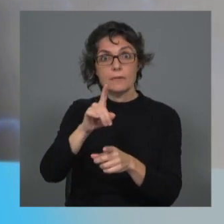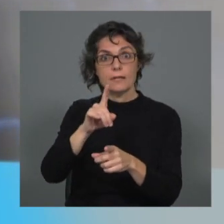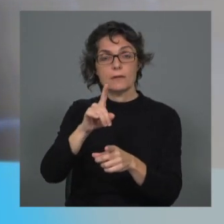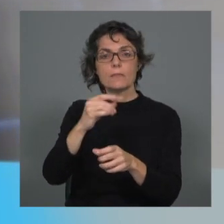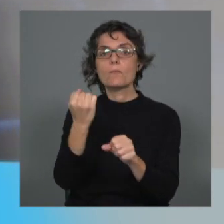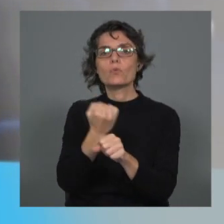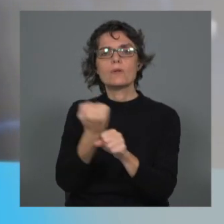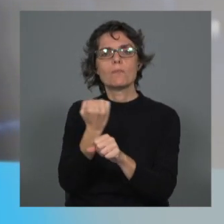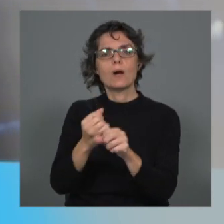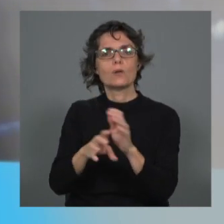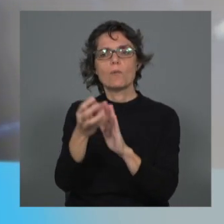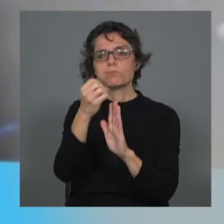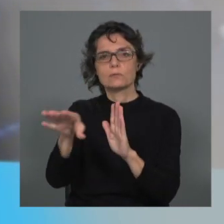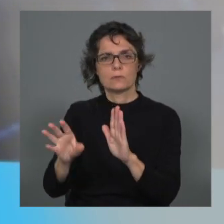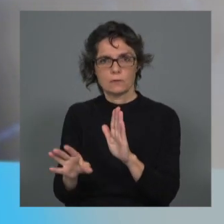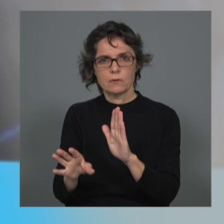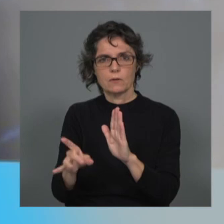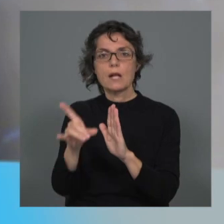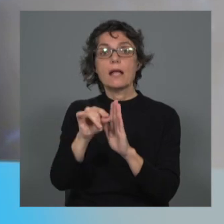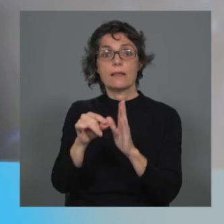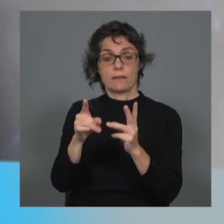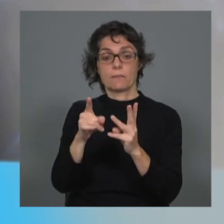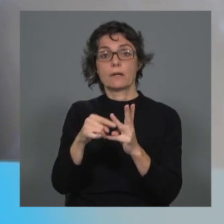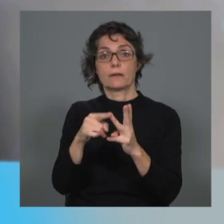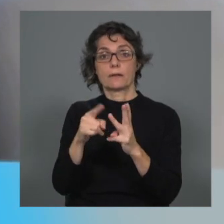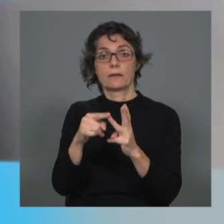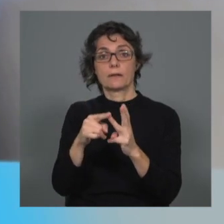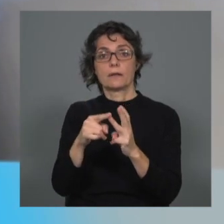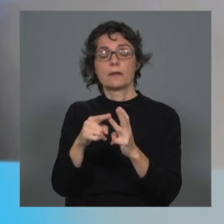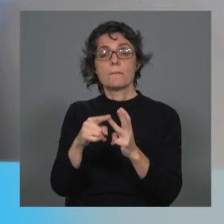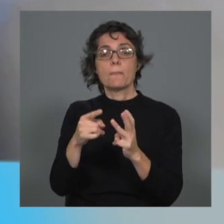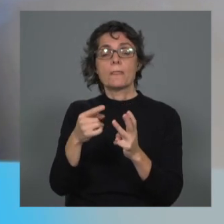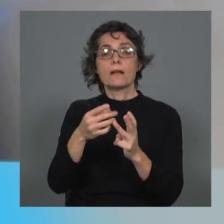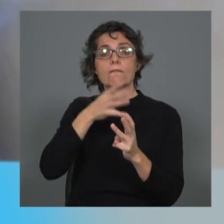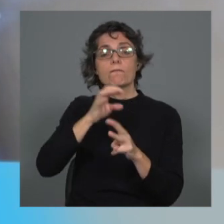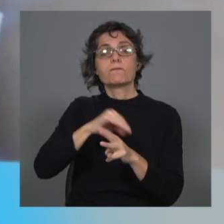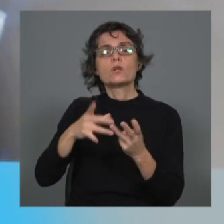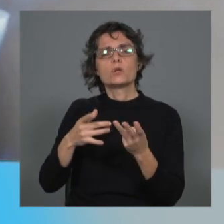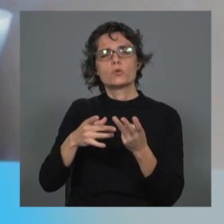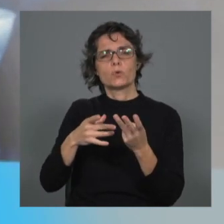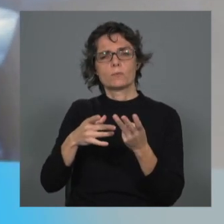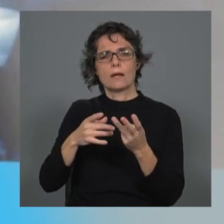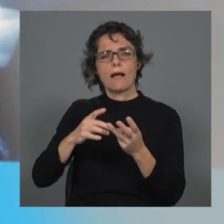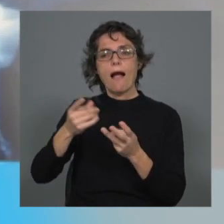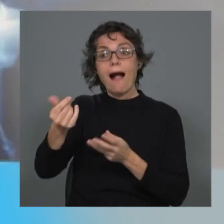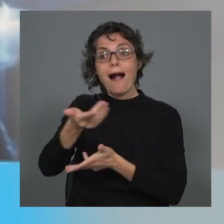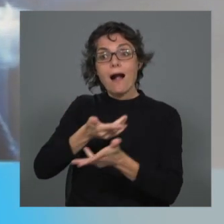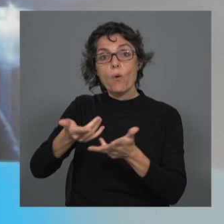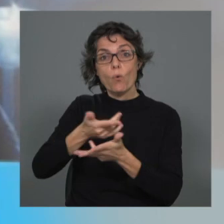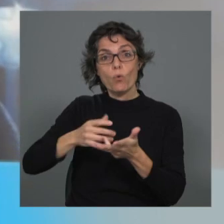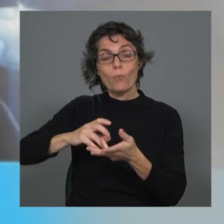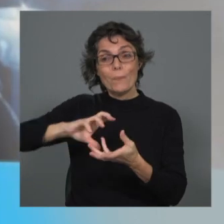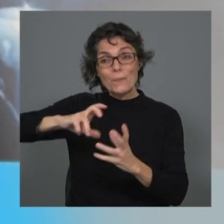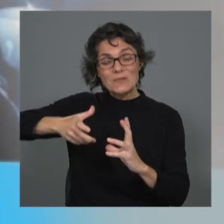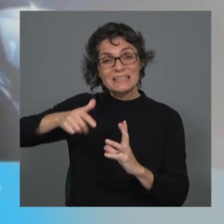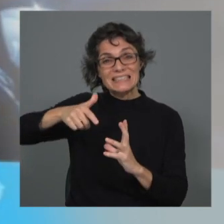trabalho, os efeitos que ainda não estão superados da grave crise financeira de